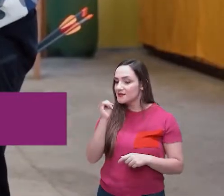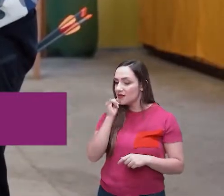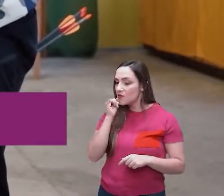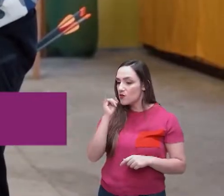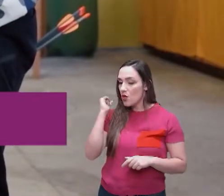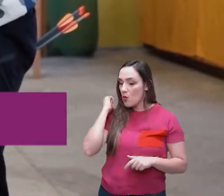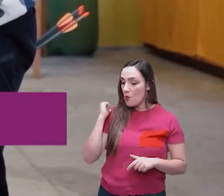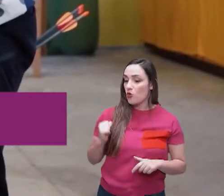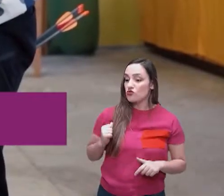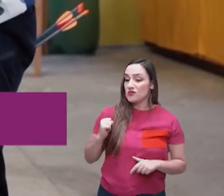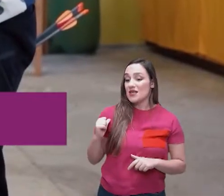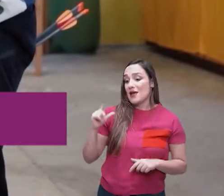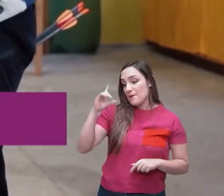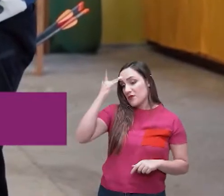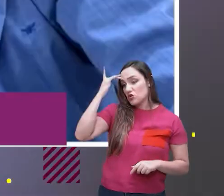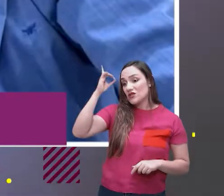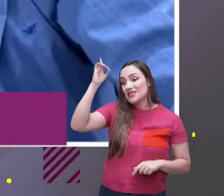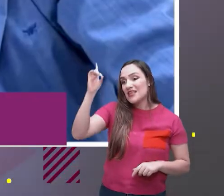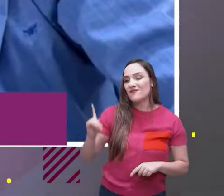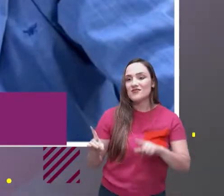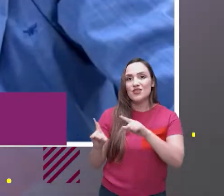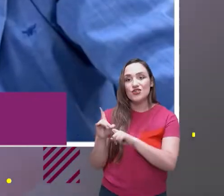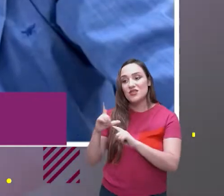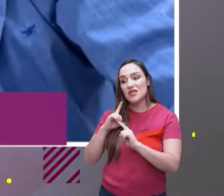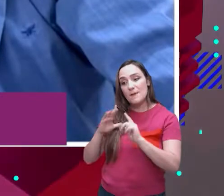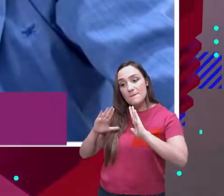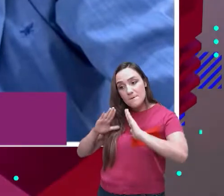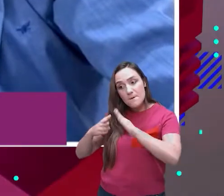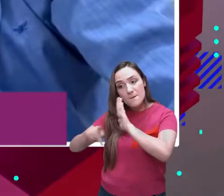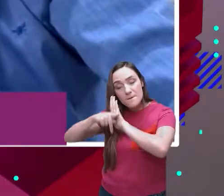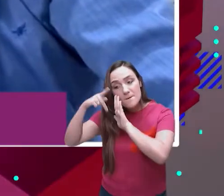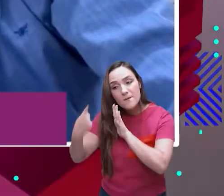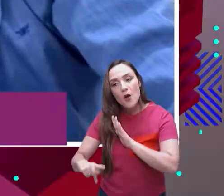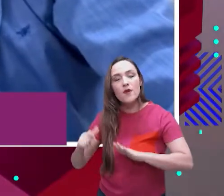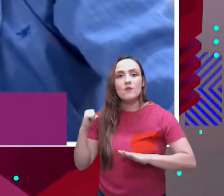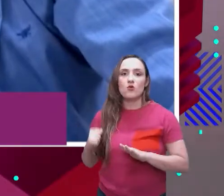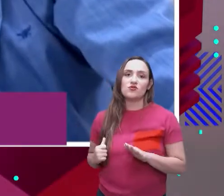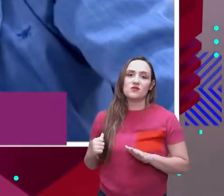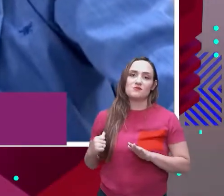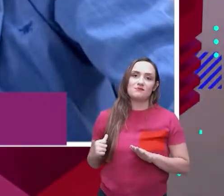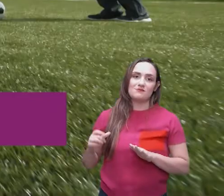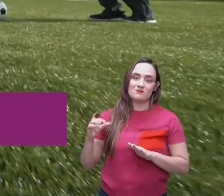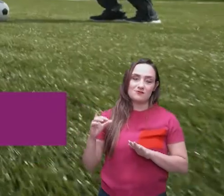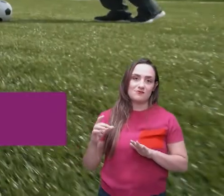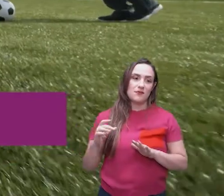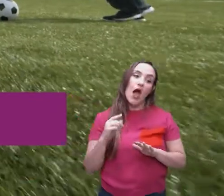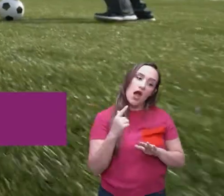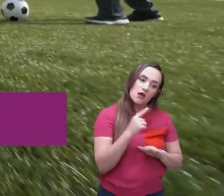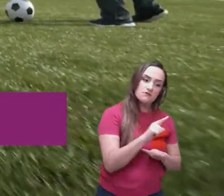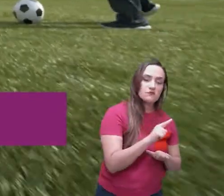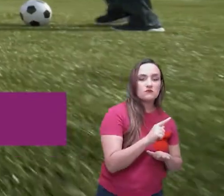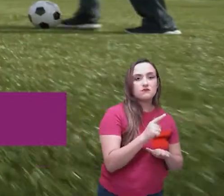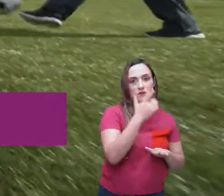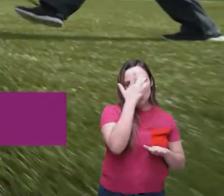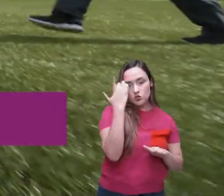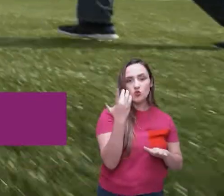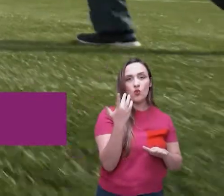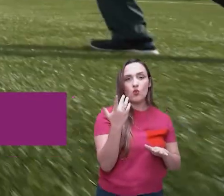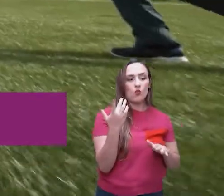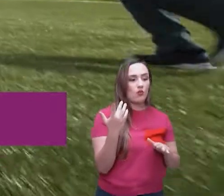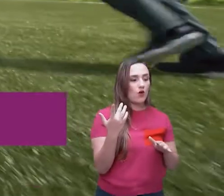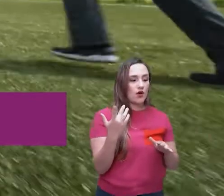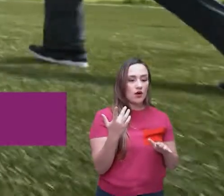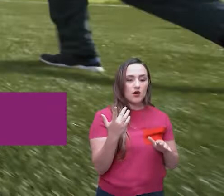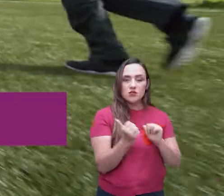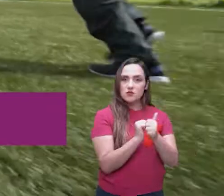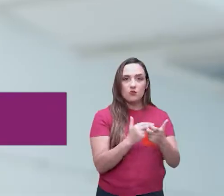disputam entre eles na categoria. Criamos a Bolsa Atleta Master, que era um desejo